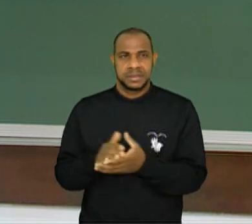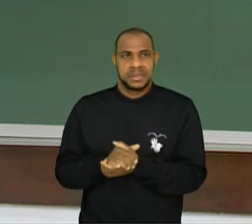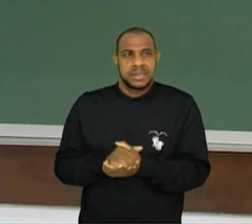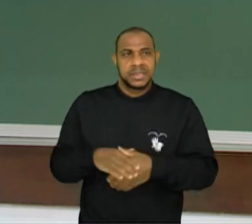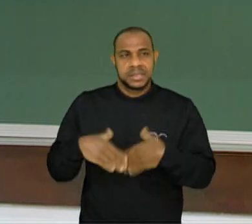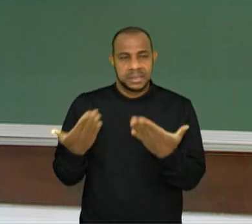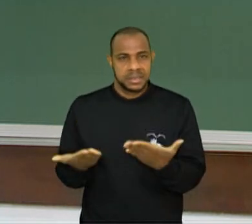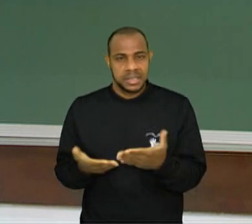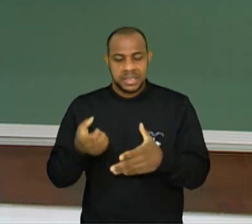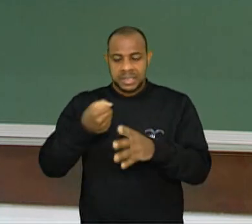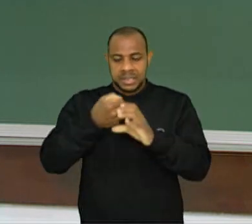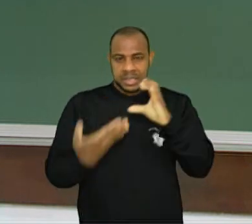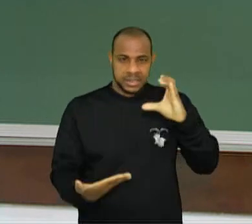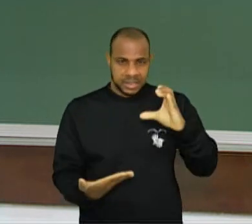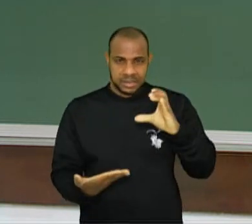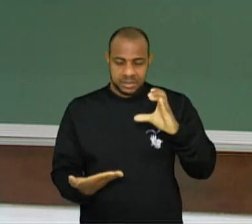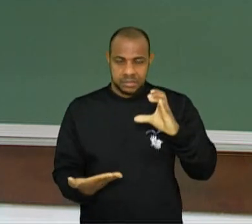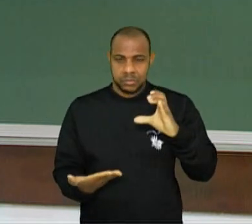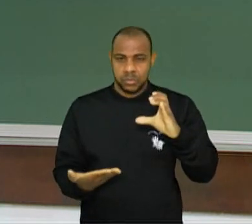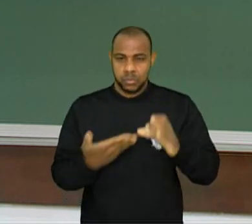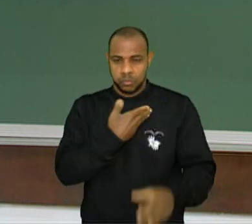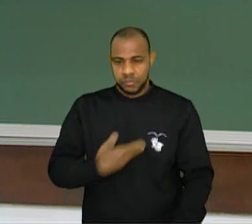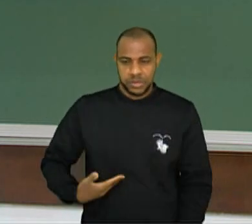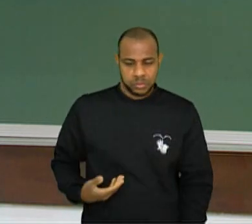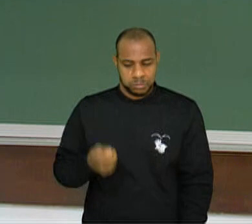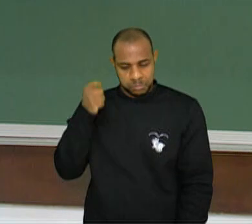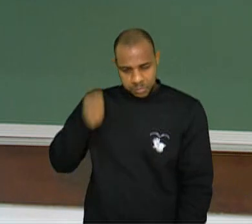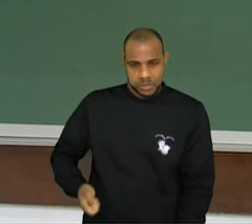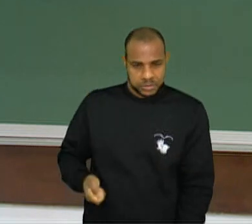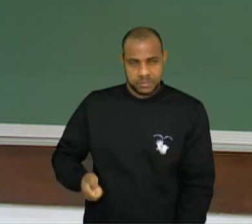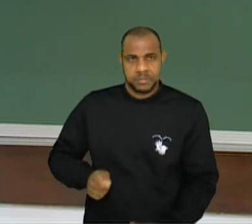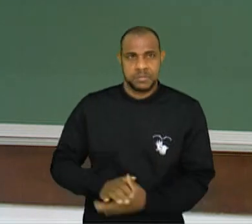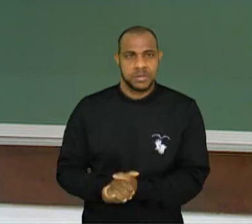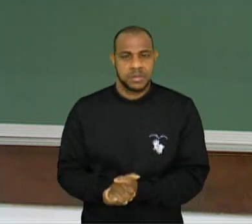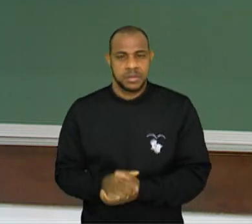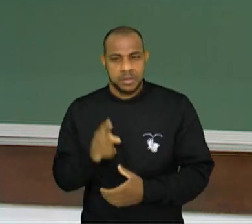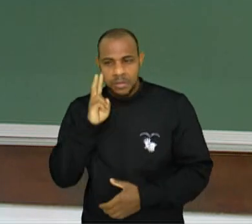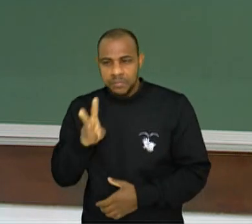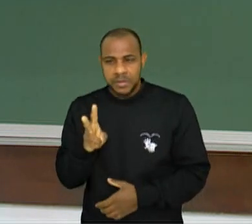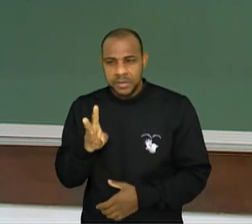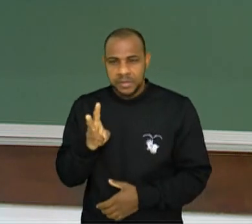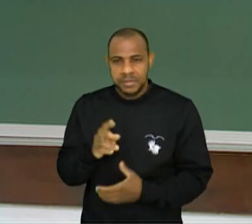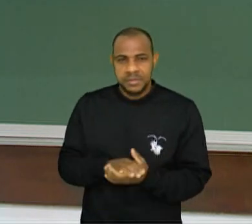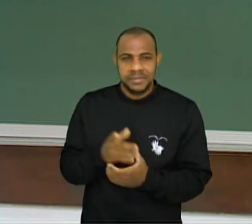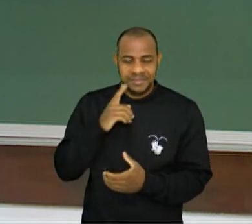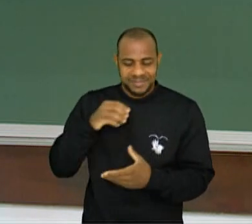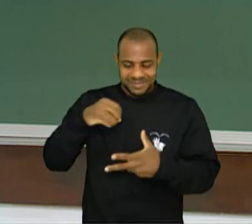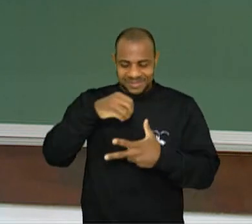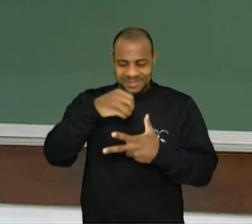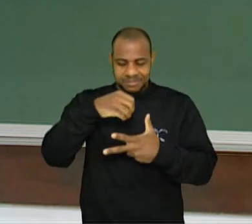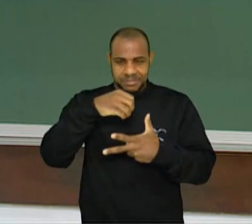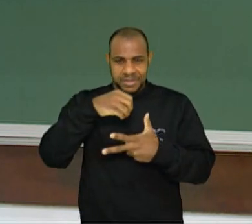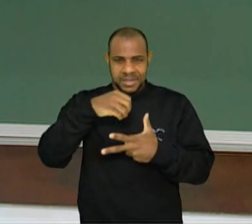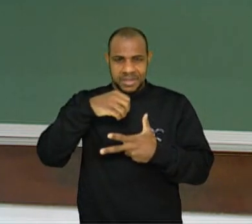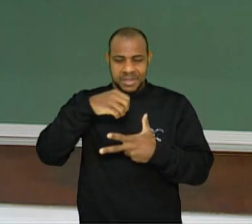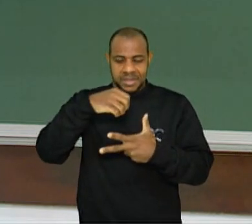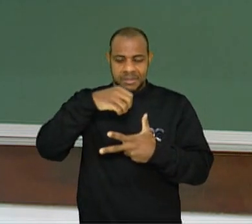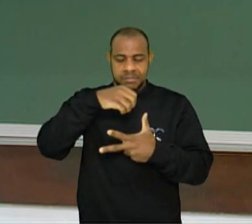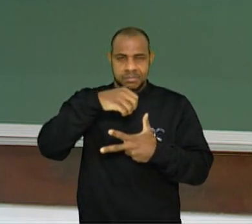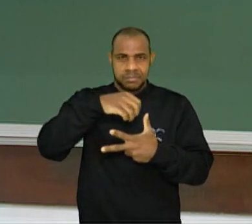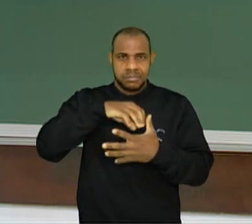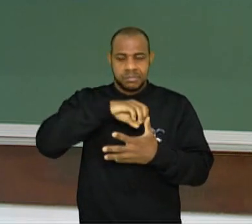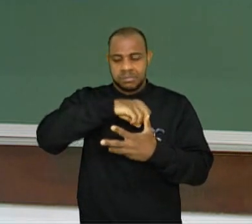ideia. Característica do governo militar, atos institucionais. Quando você vê uma questão lá do Enem, os AIs,